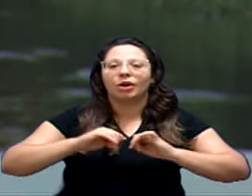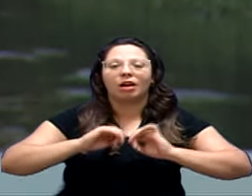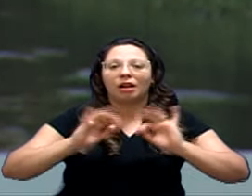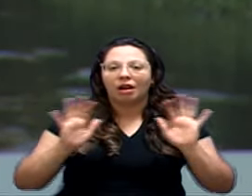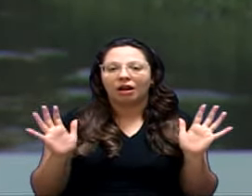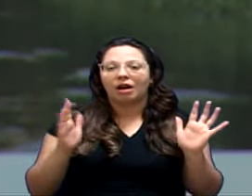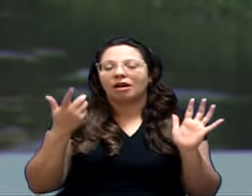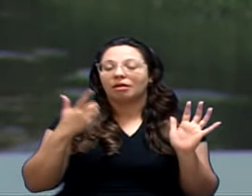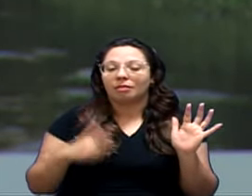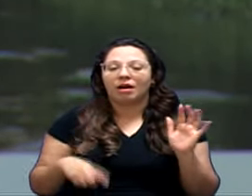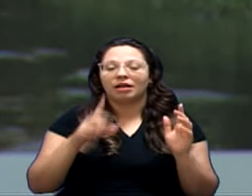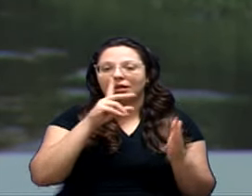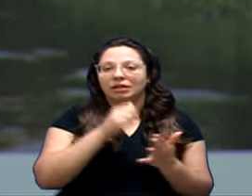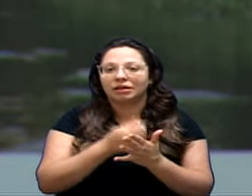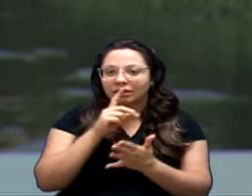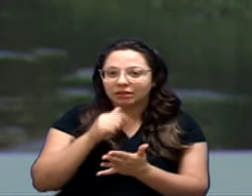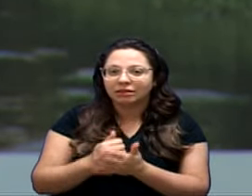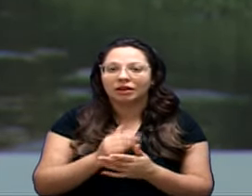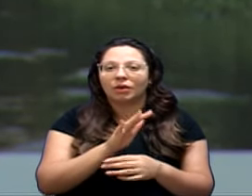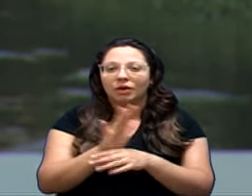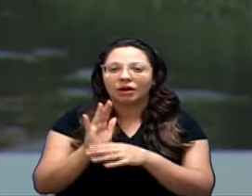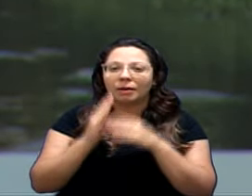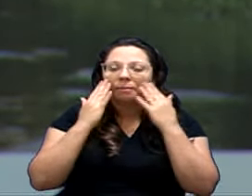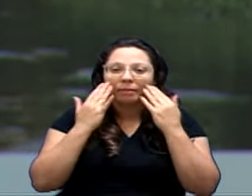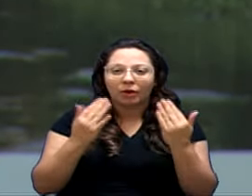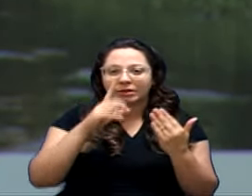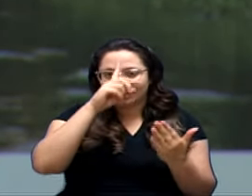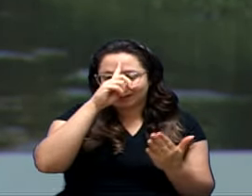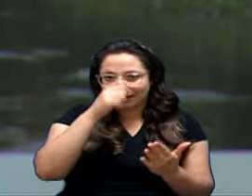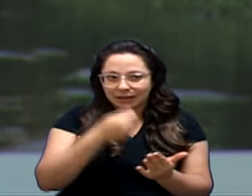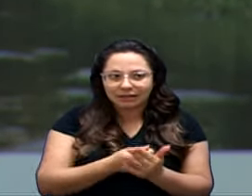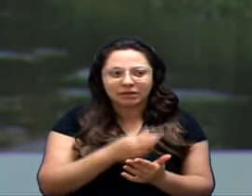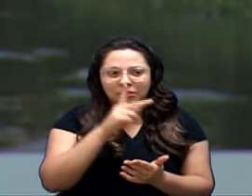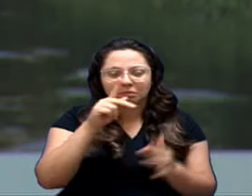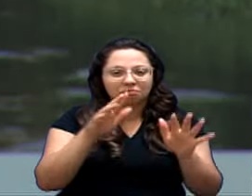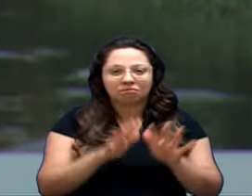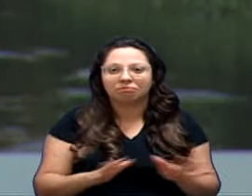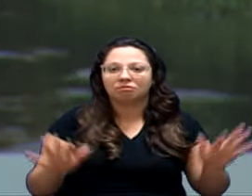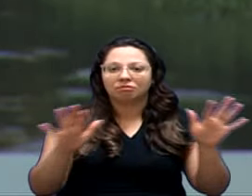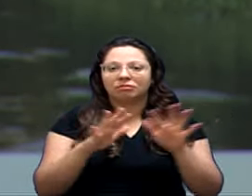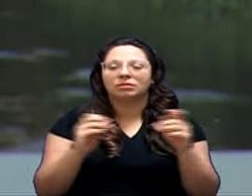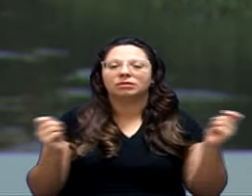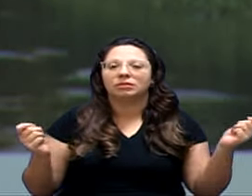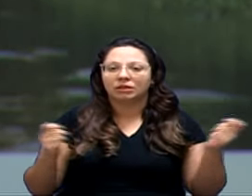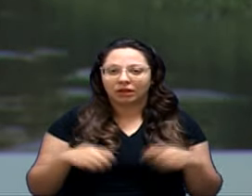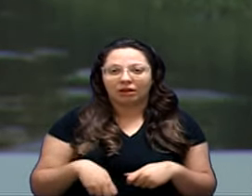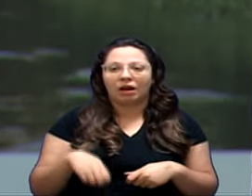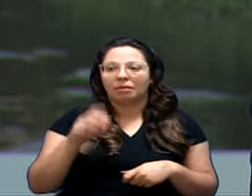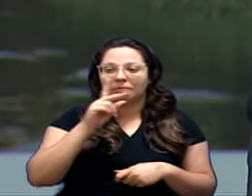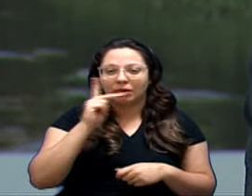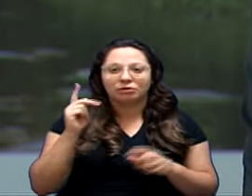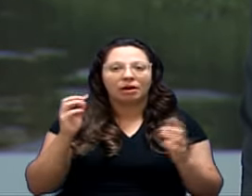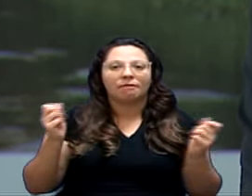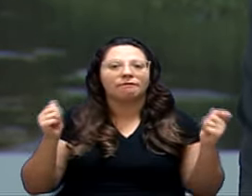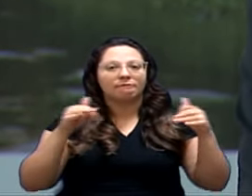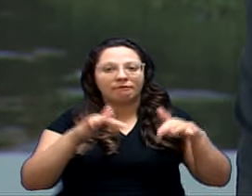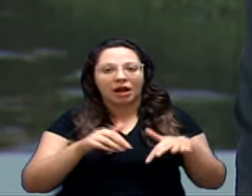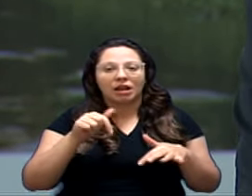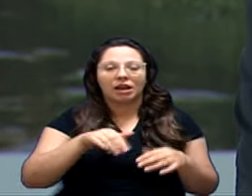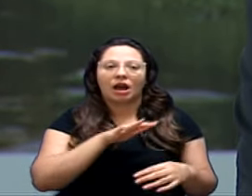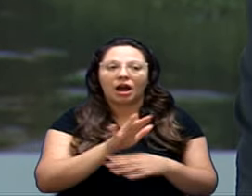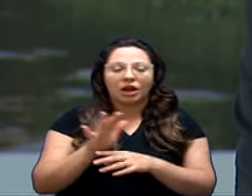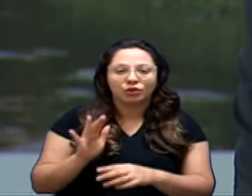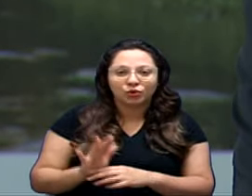decisões representem as necessidades e desejos da comunidade quando os cidadãos participam eles ajudam a construir políticas